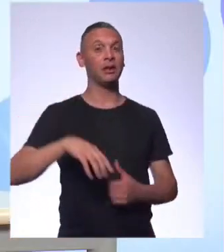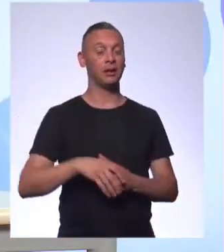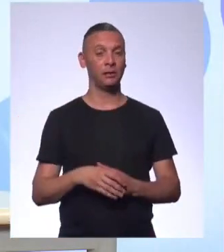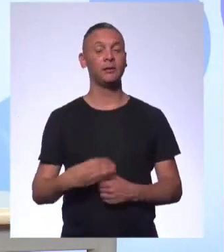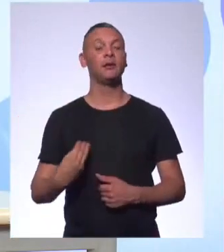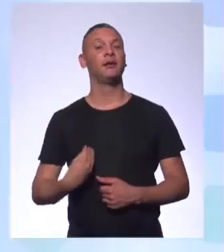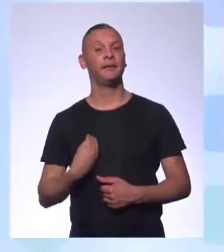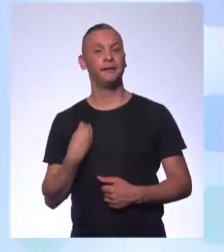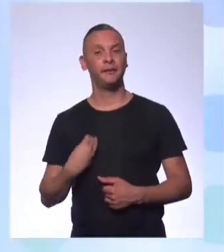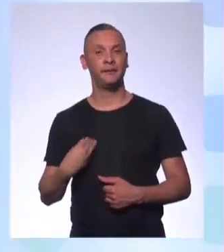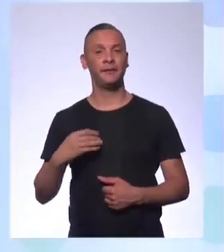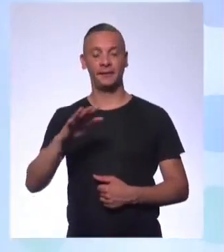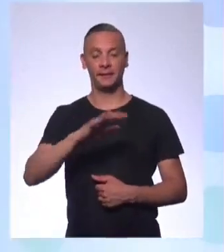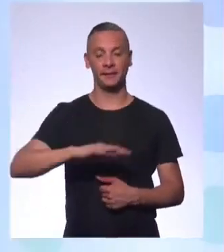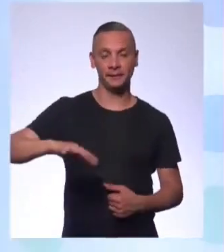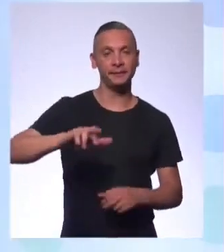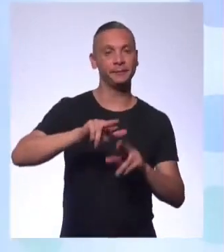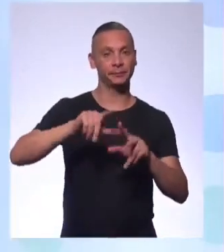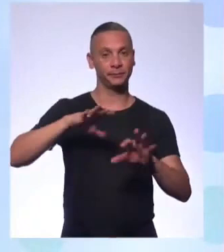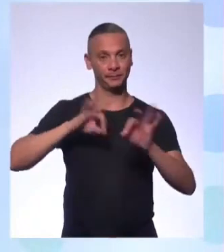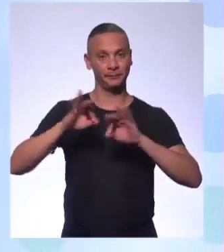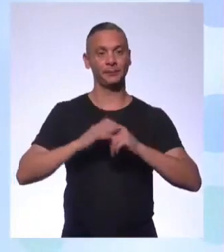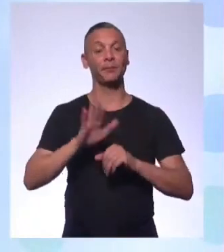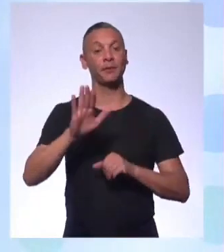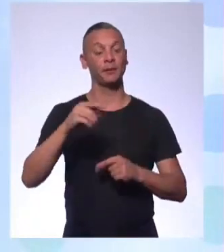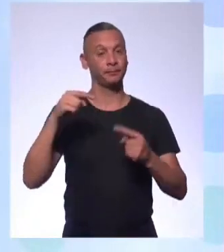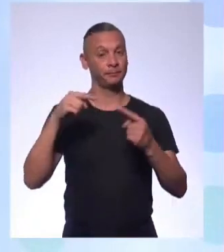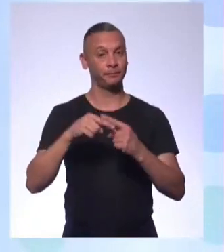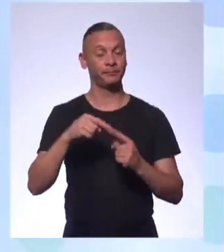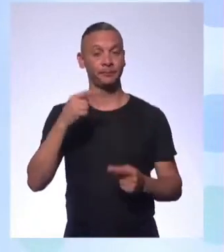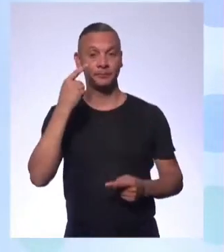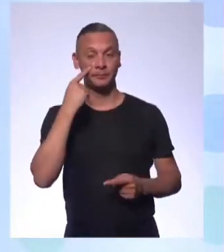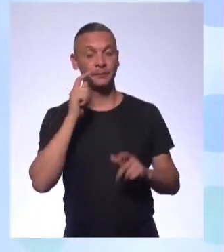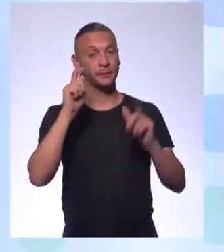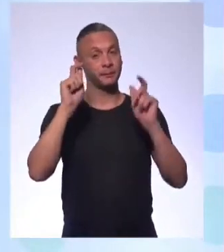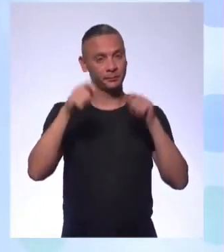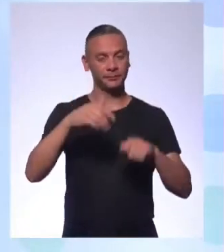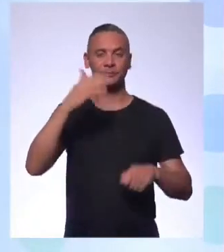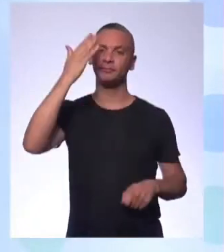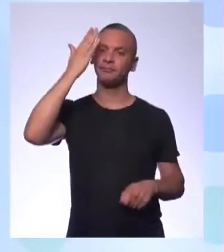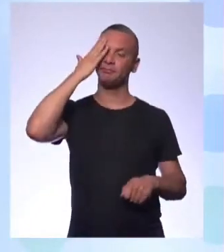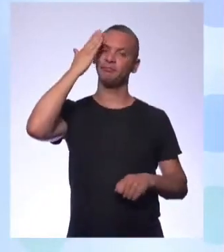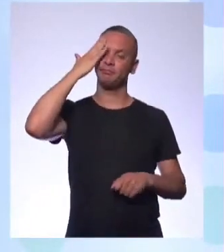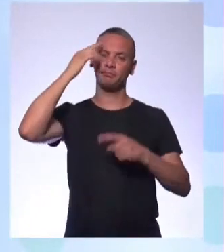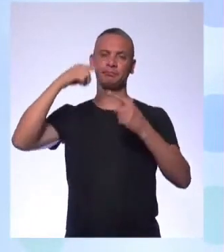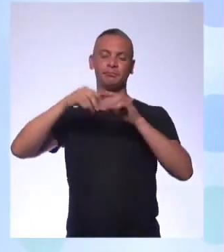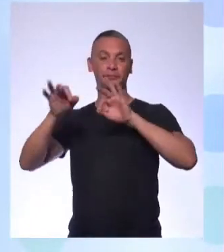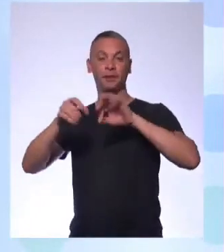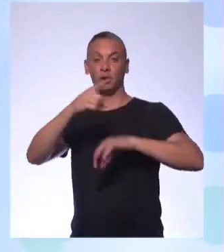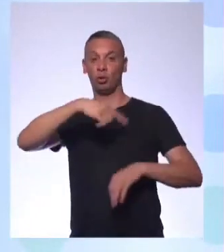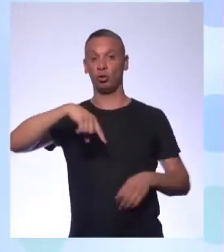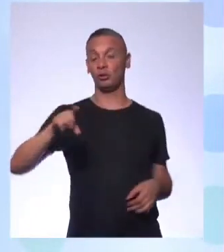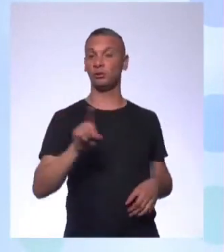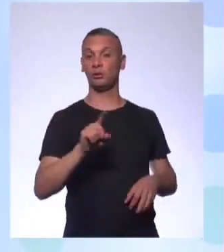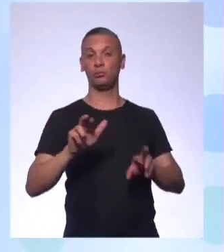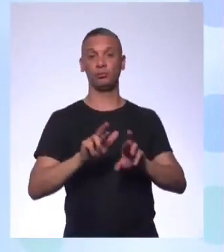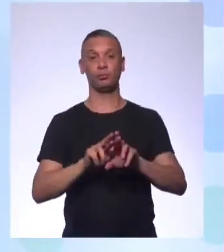universo, mas é claro, não, mas esse é o ponto, viu? Porque dentro da possibilidade, claro, a gente não